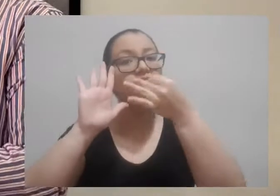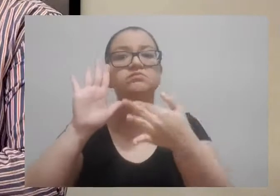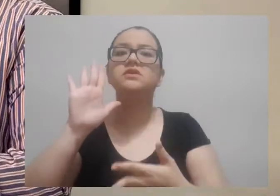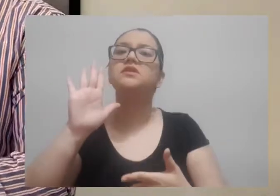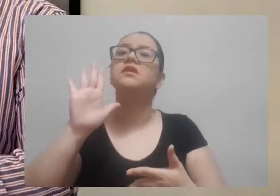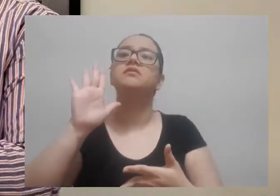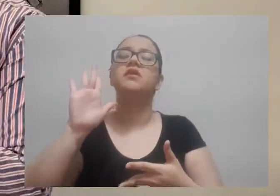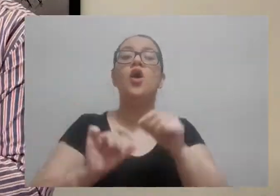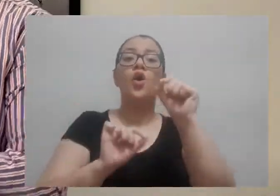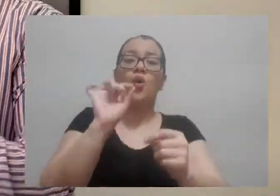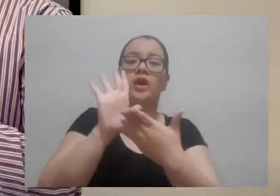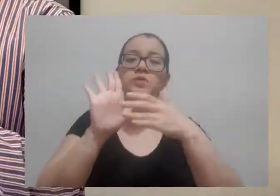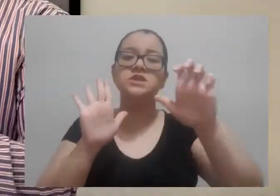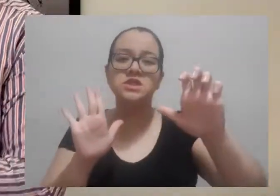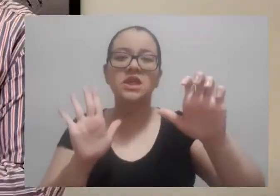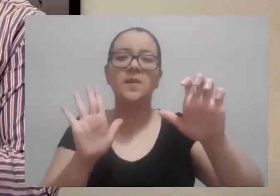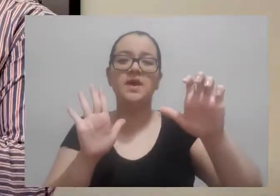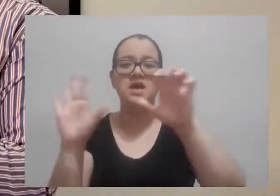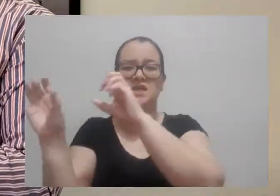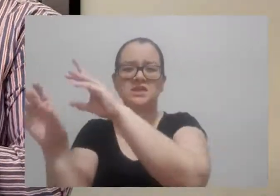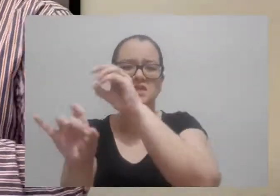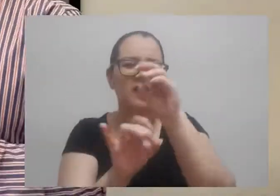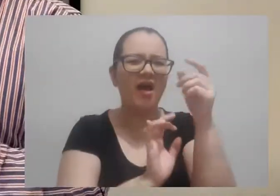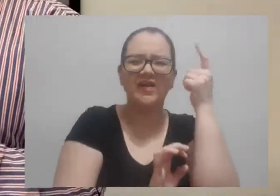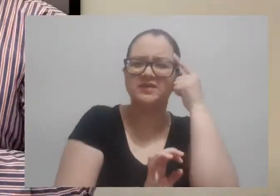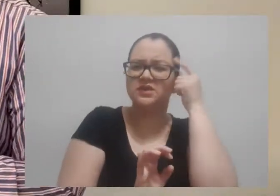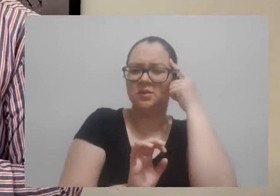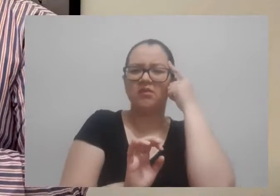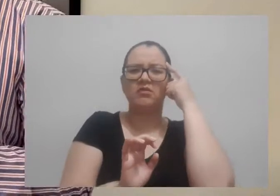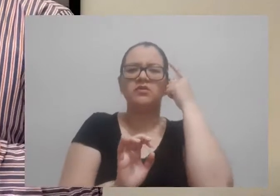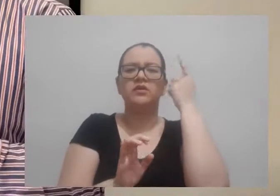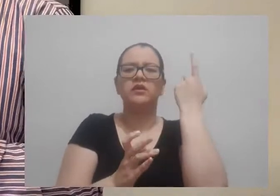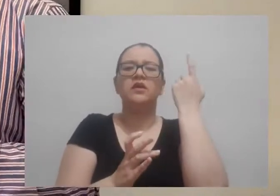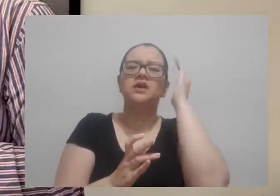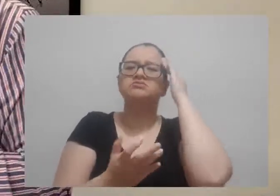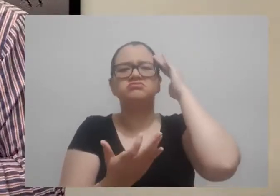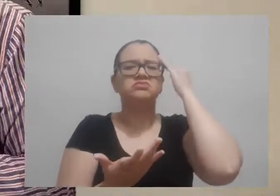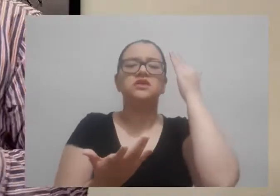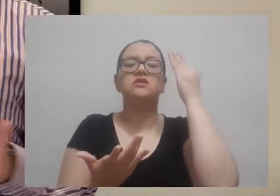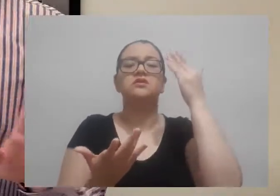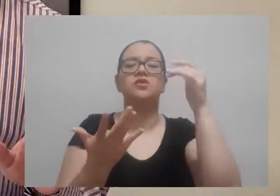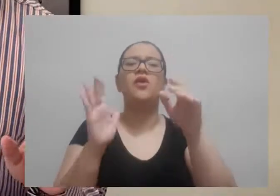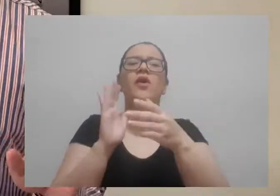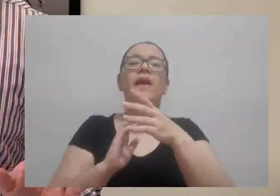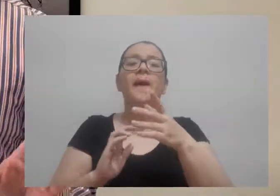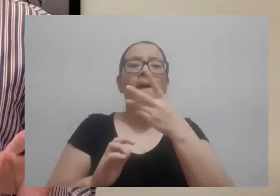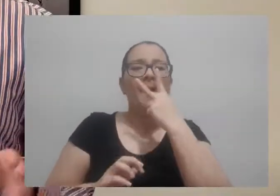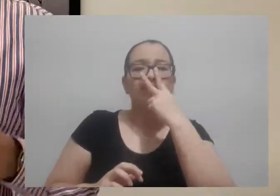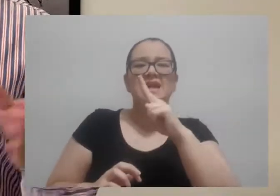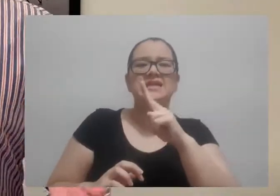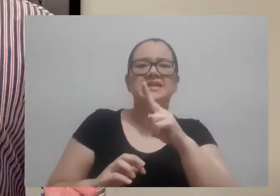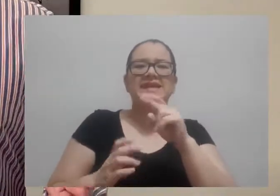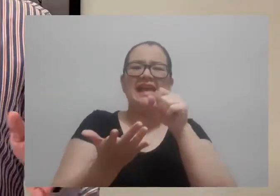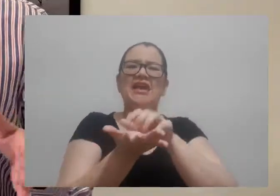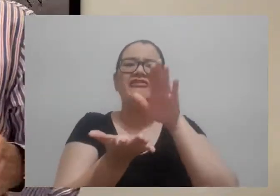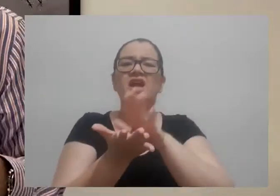as pessoas, a interpretação que eles traziam da lei, era como se fosse obrigatório uma vingança. Jesus está dizendo que não. A